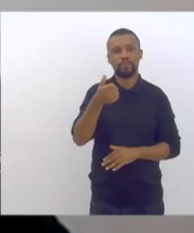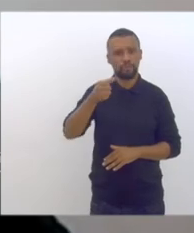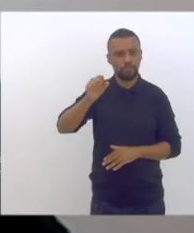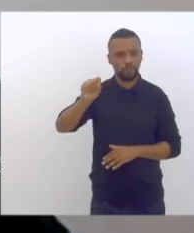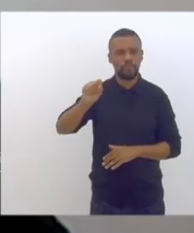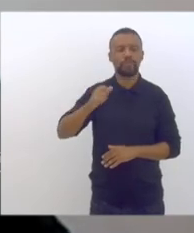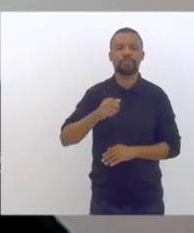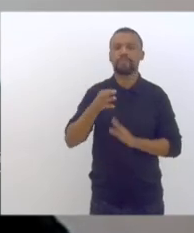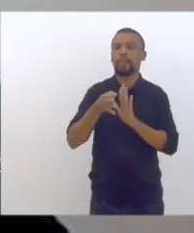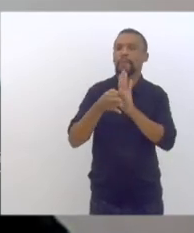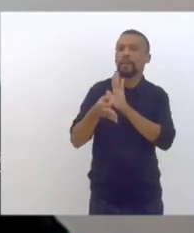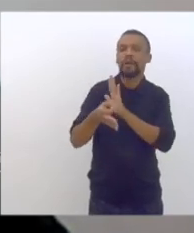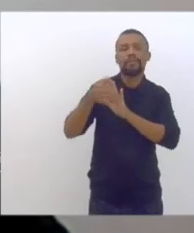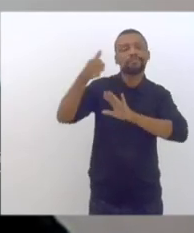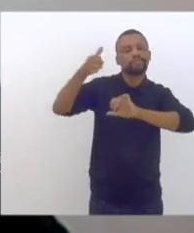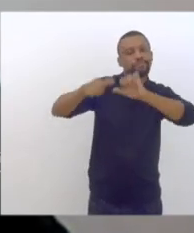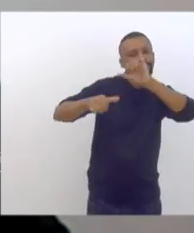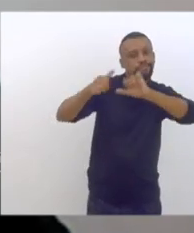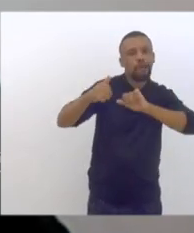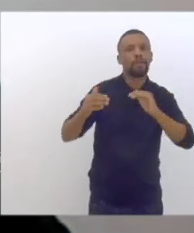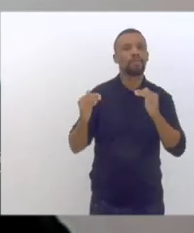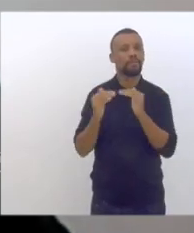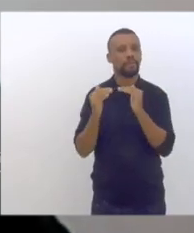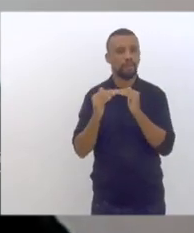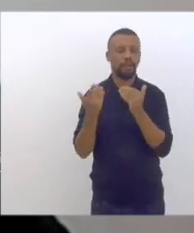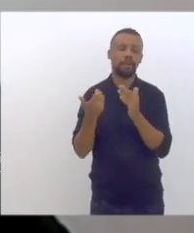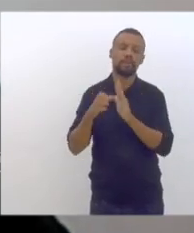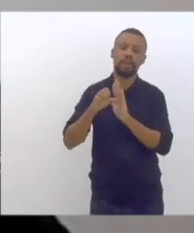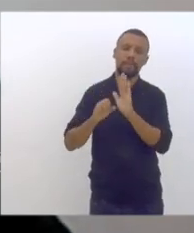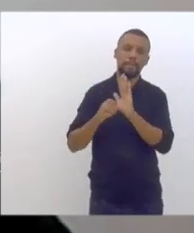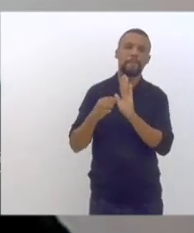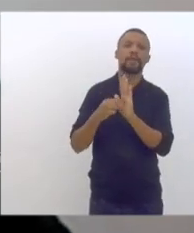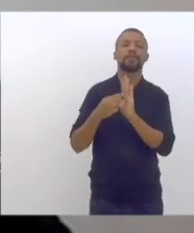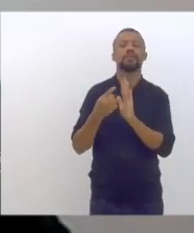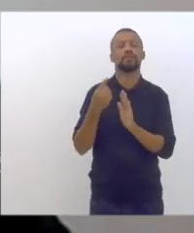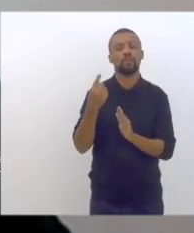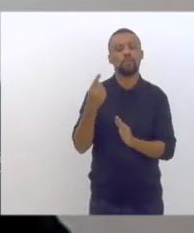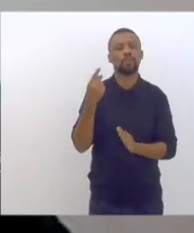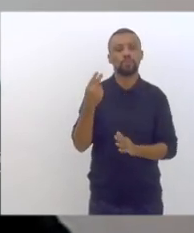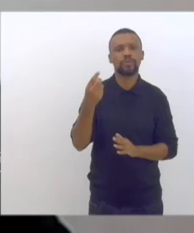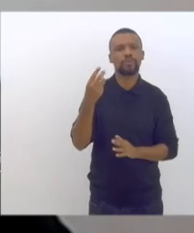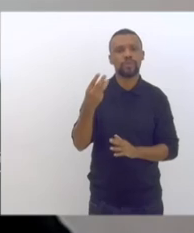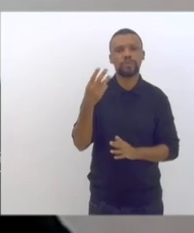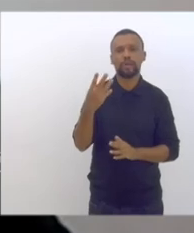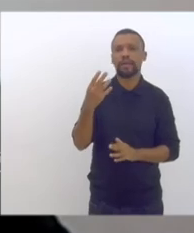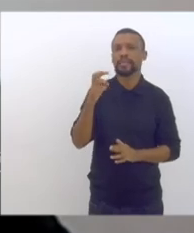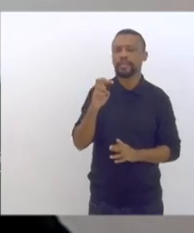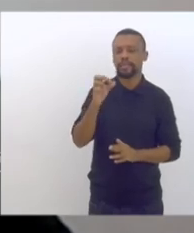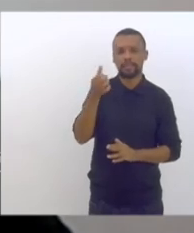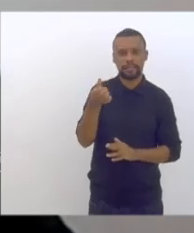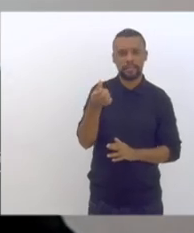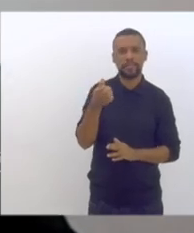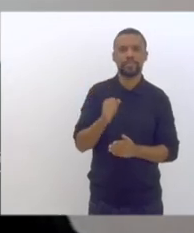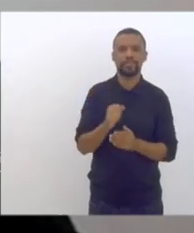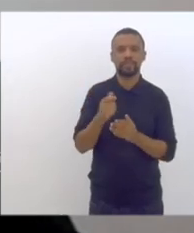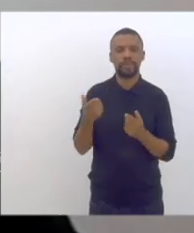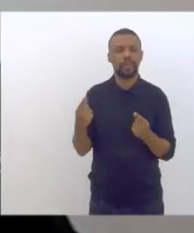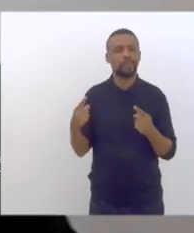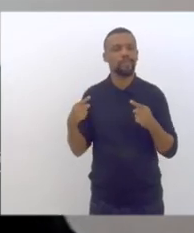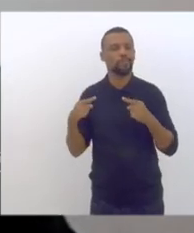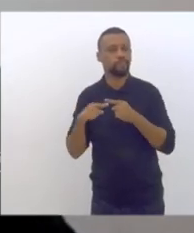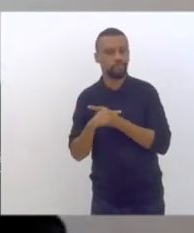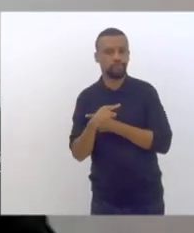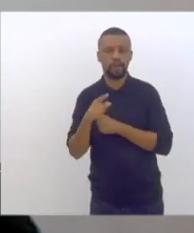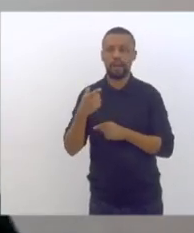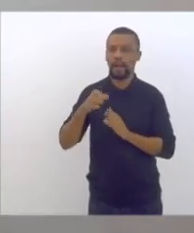o parecer favorável às vendas de número 1 2 3 4 5 6 prejudicada a